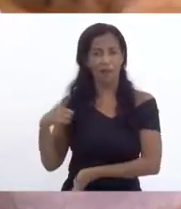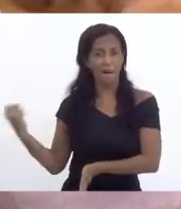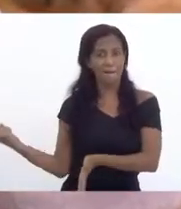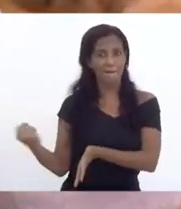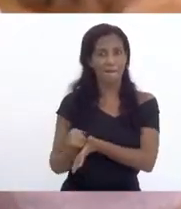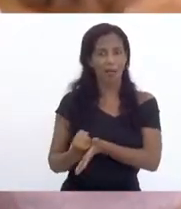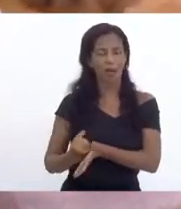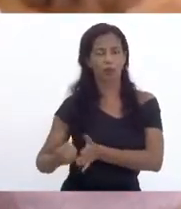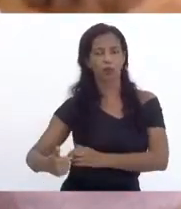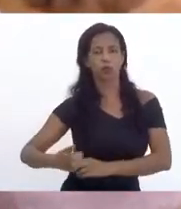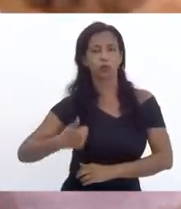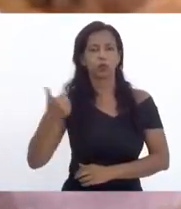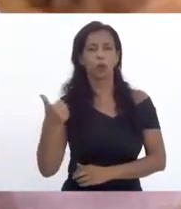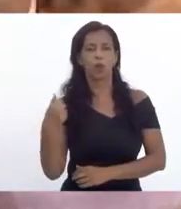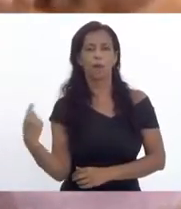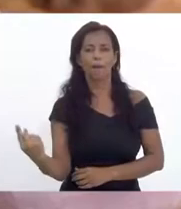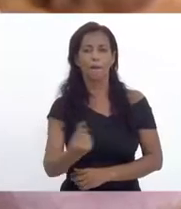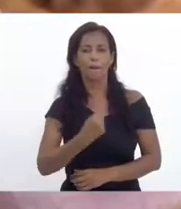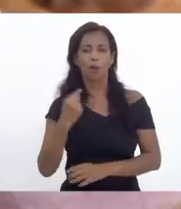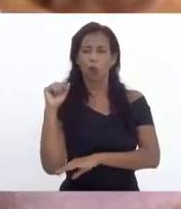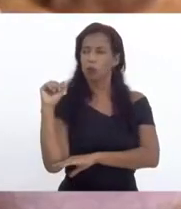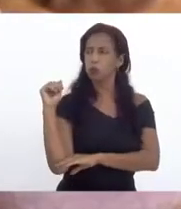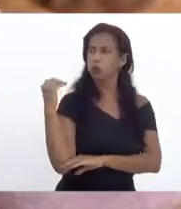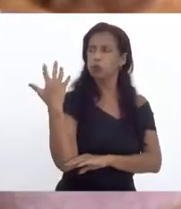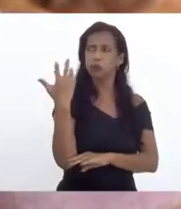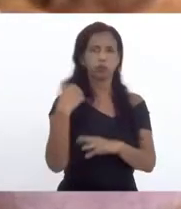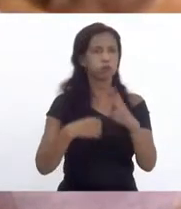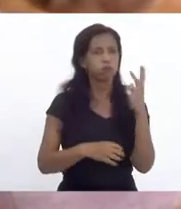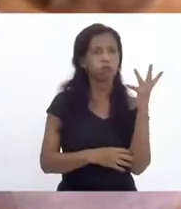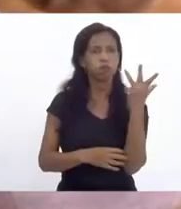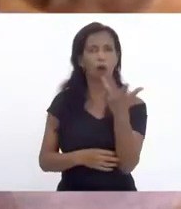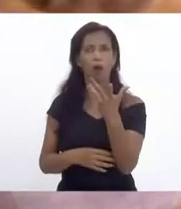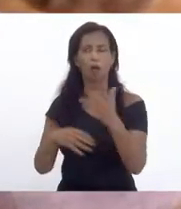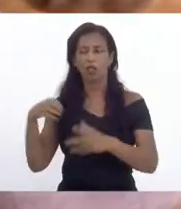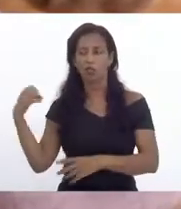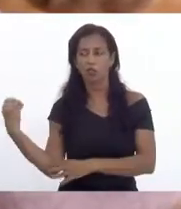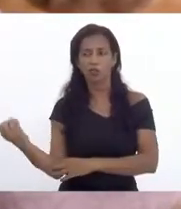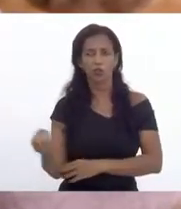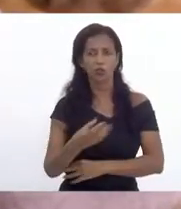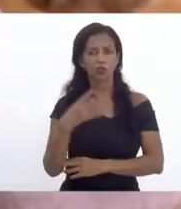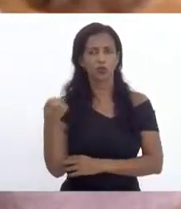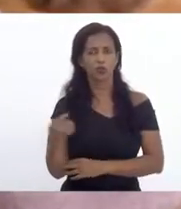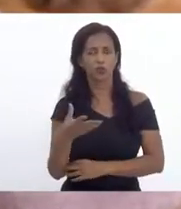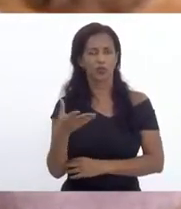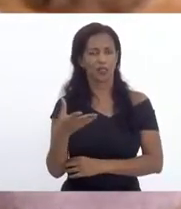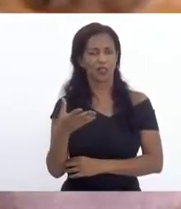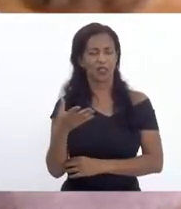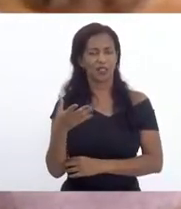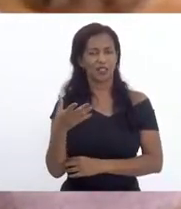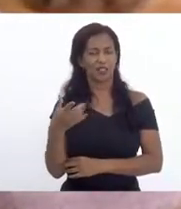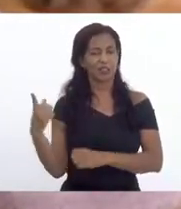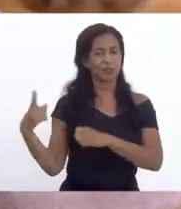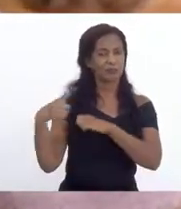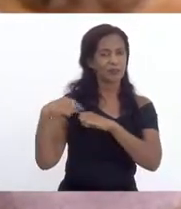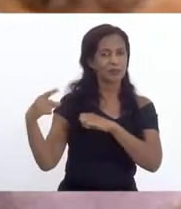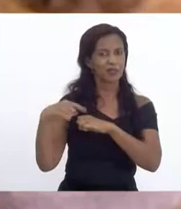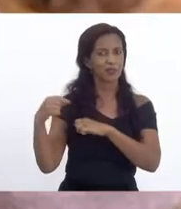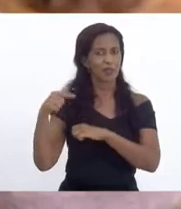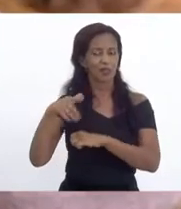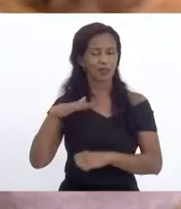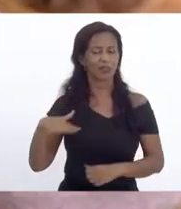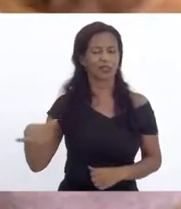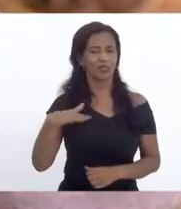impacto muito positivo para o nosso ecossistema de inovação e empreendedorismo existente na nossa região, no